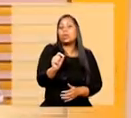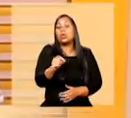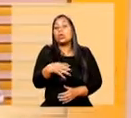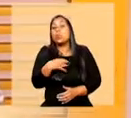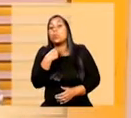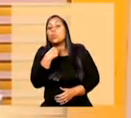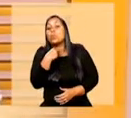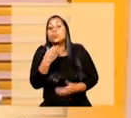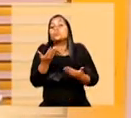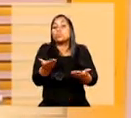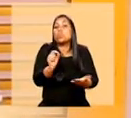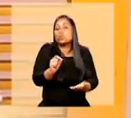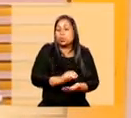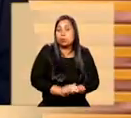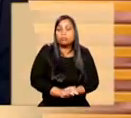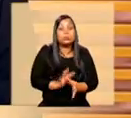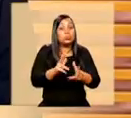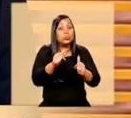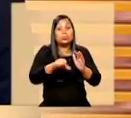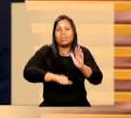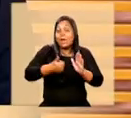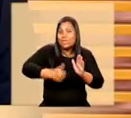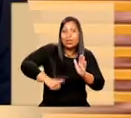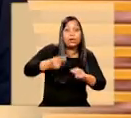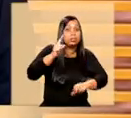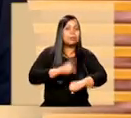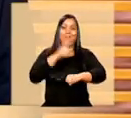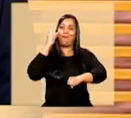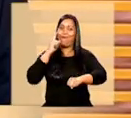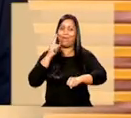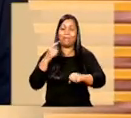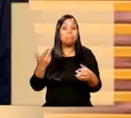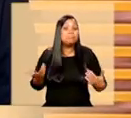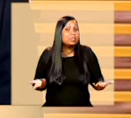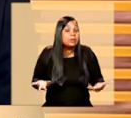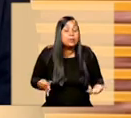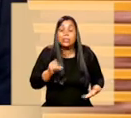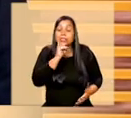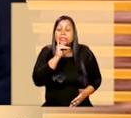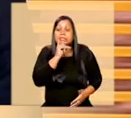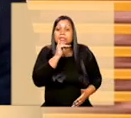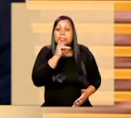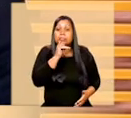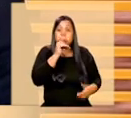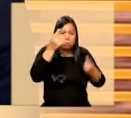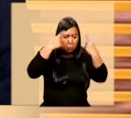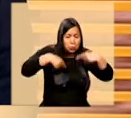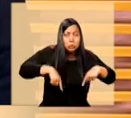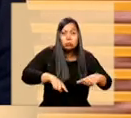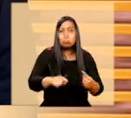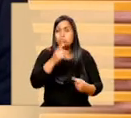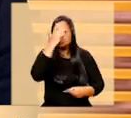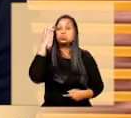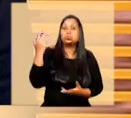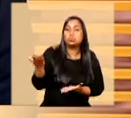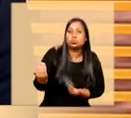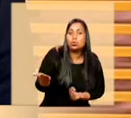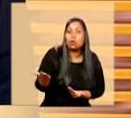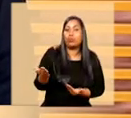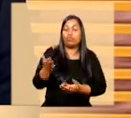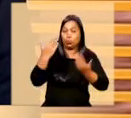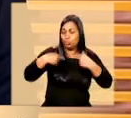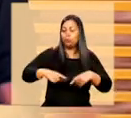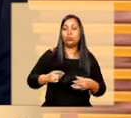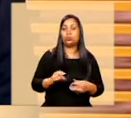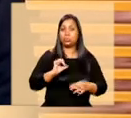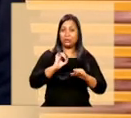e o que não pode ser doado, doutor? Não, tudo isso é avaliado realmente na hora, né? Então, por exemplo, um doador em múltiplos órgãos, que a pessoa é